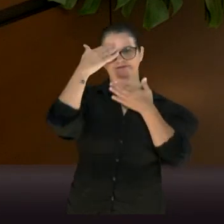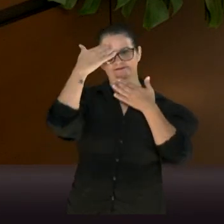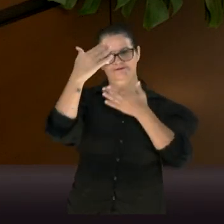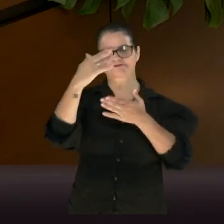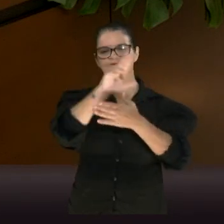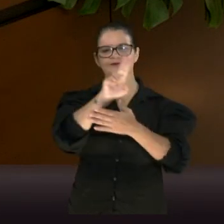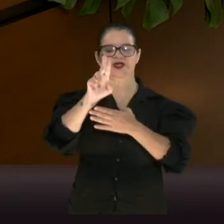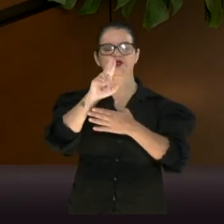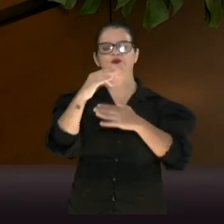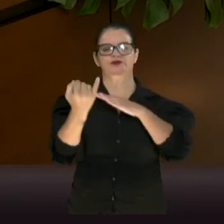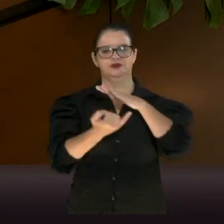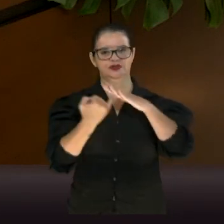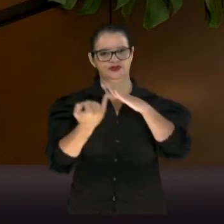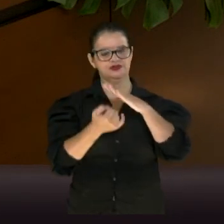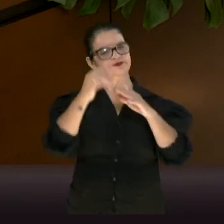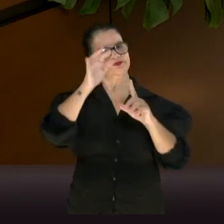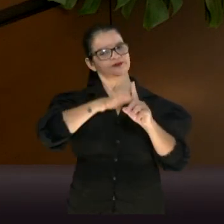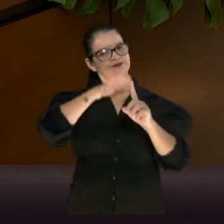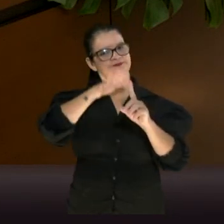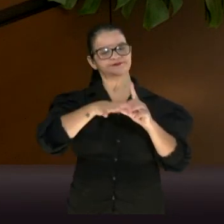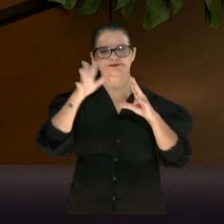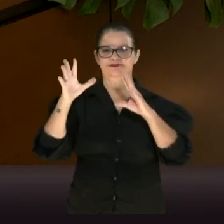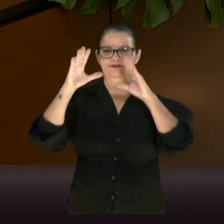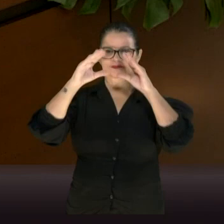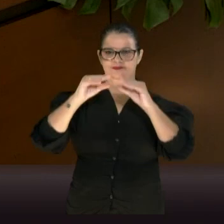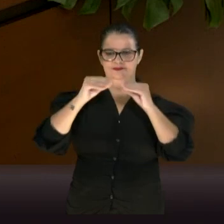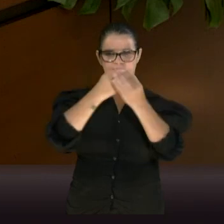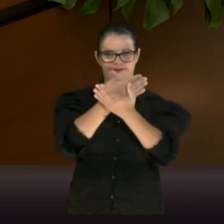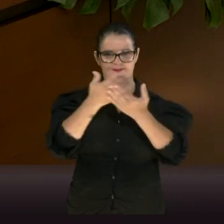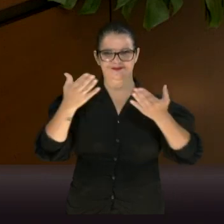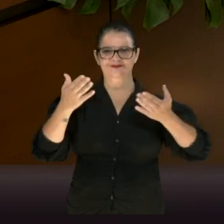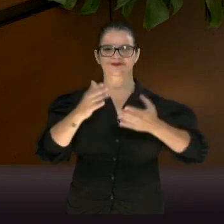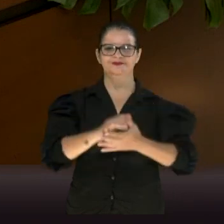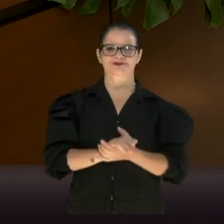agradecimento em nome da instituição homenageada desta noite.